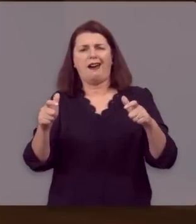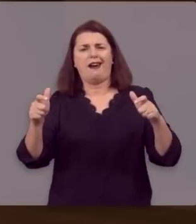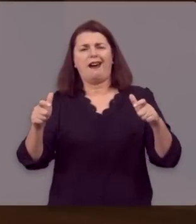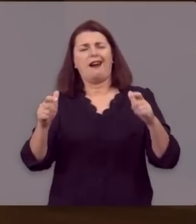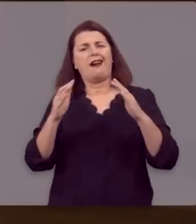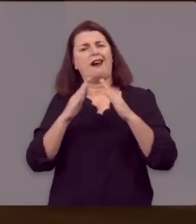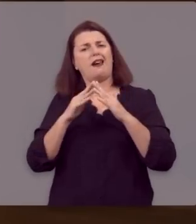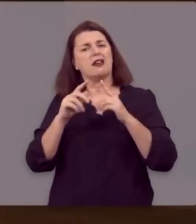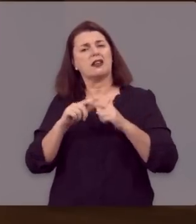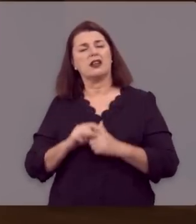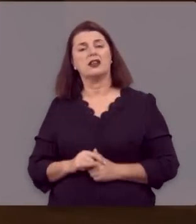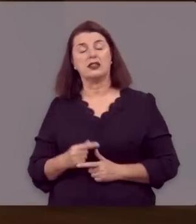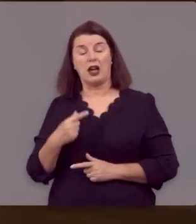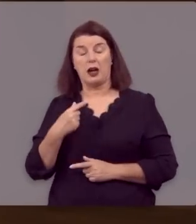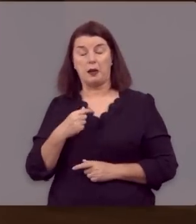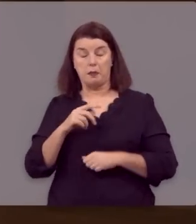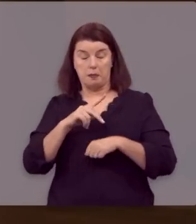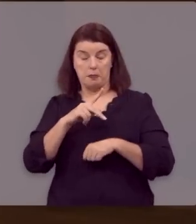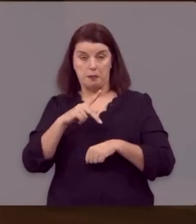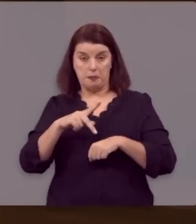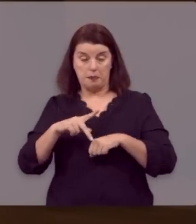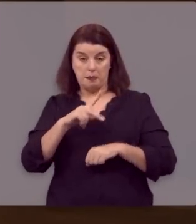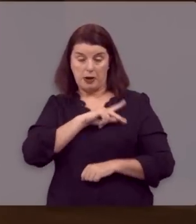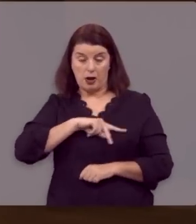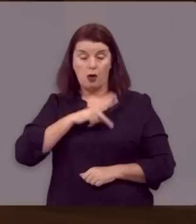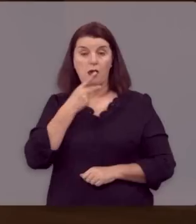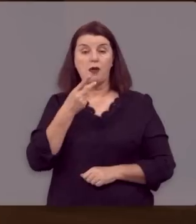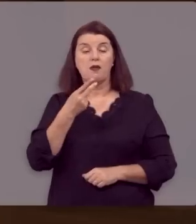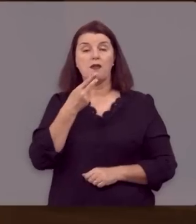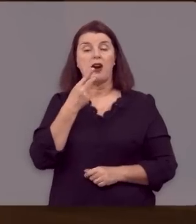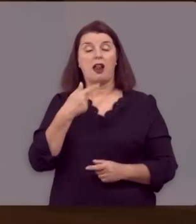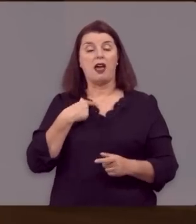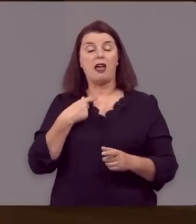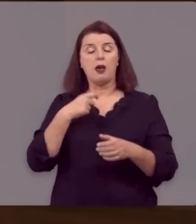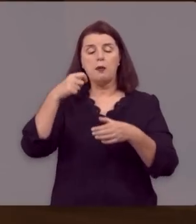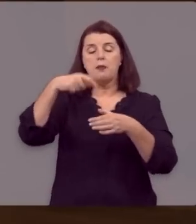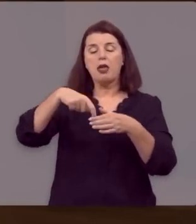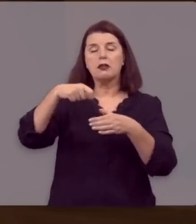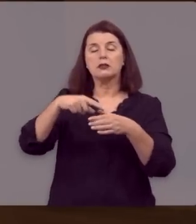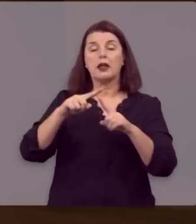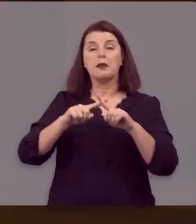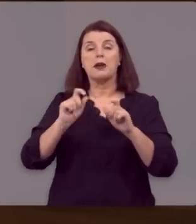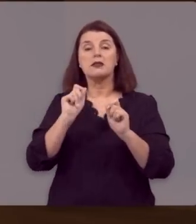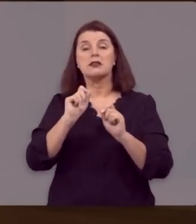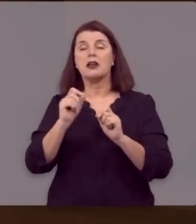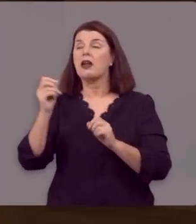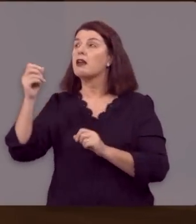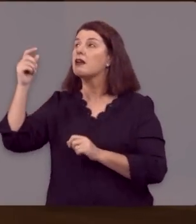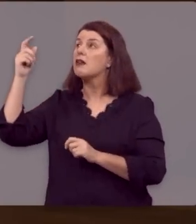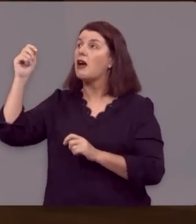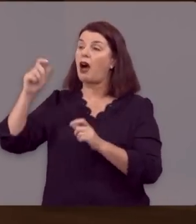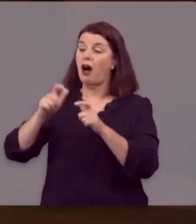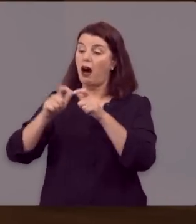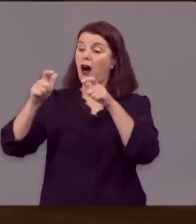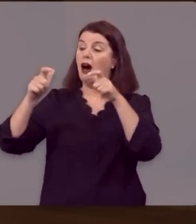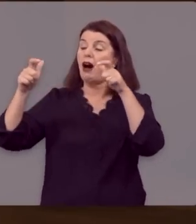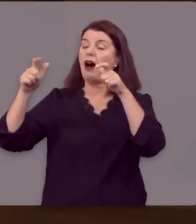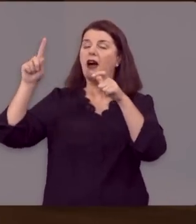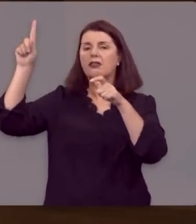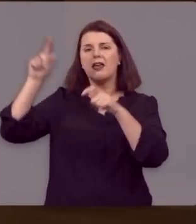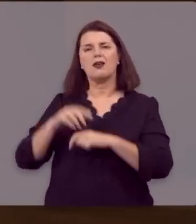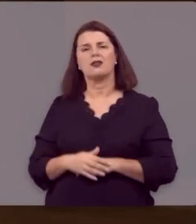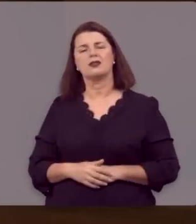próprio Deus. O apóstolo Paulo disse: eu plantei, Apolo regou, mas quem dá o crescimento é Deus. É Deus